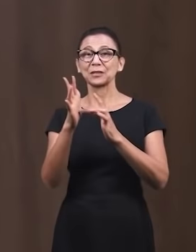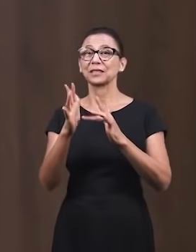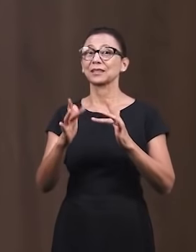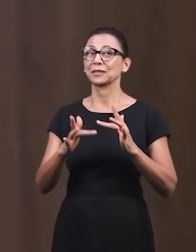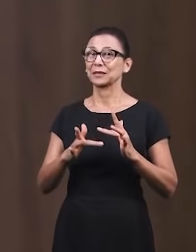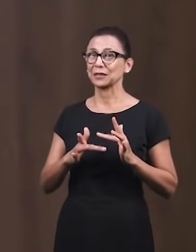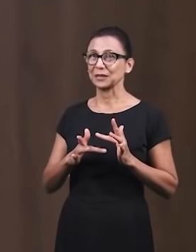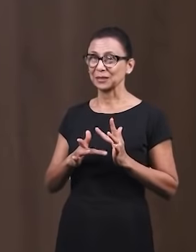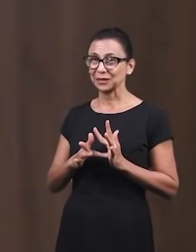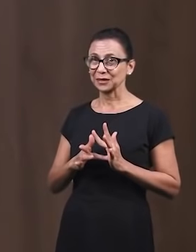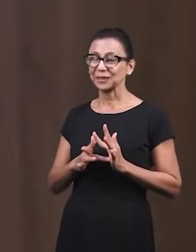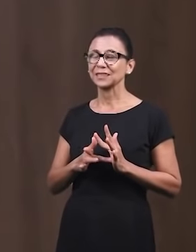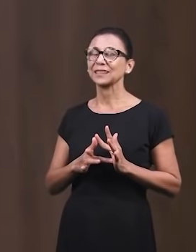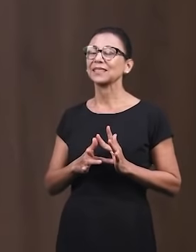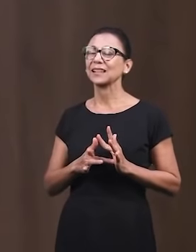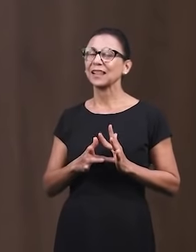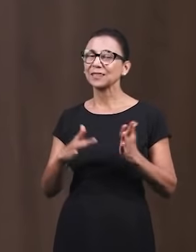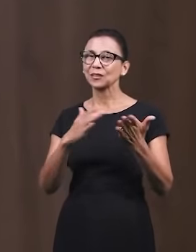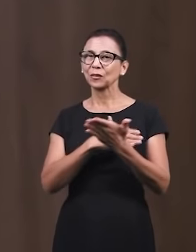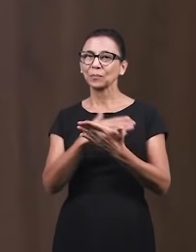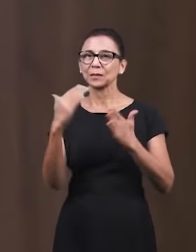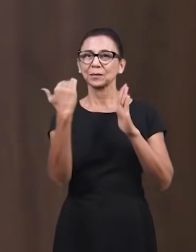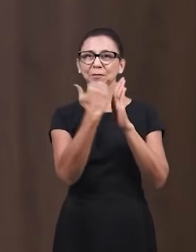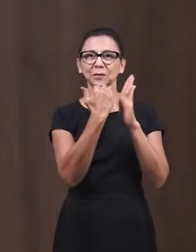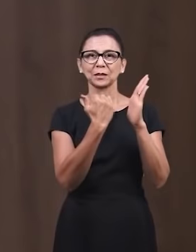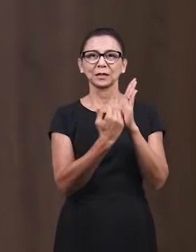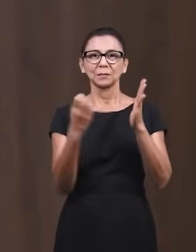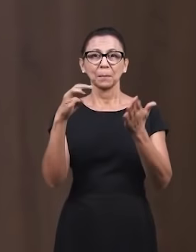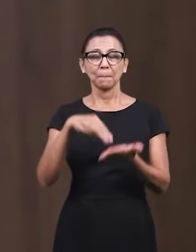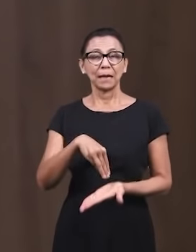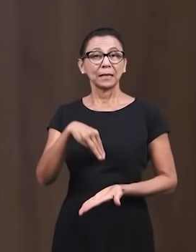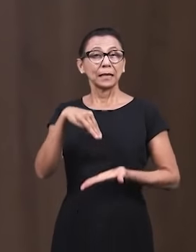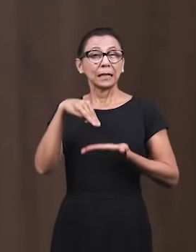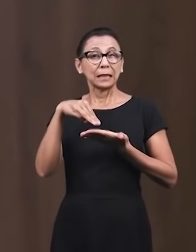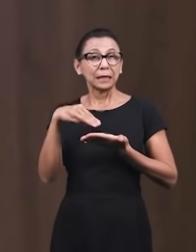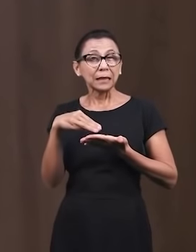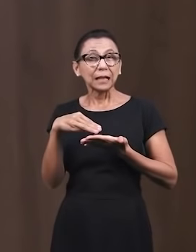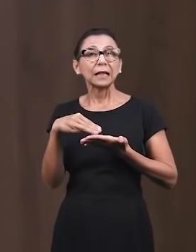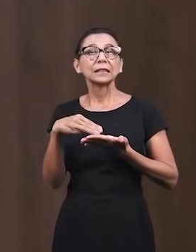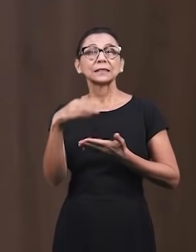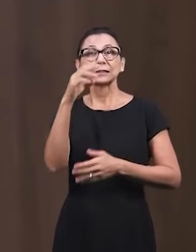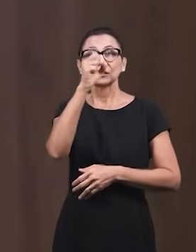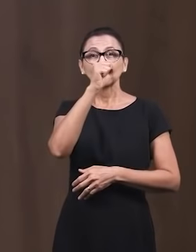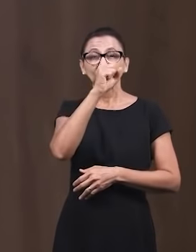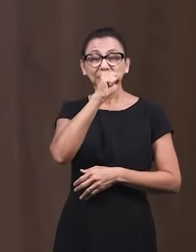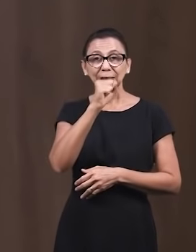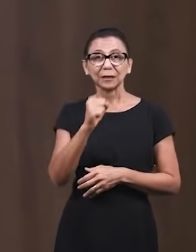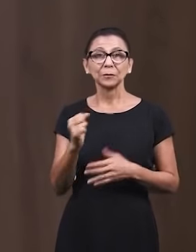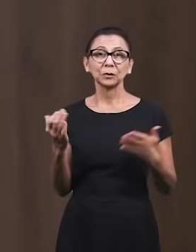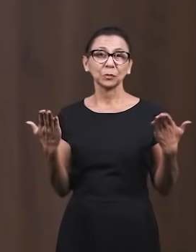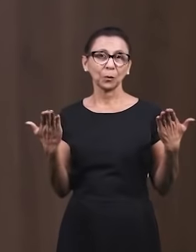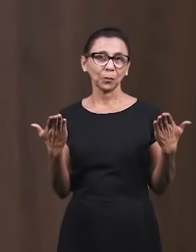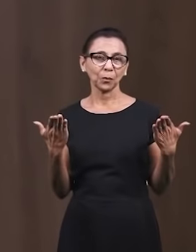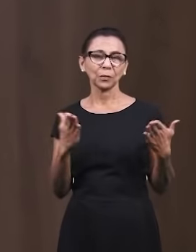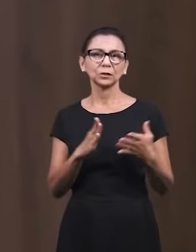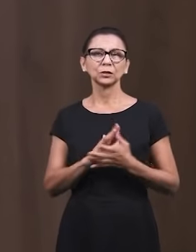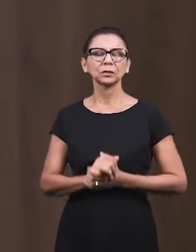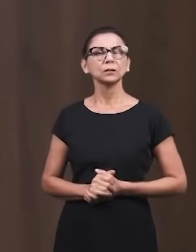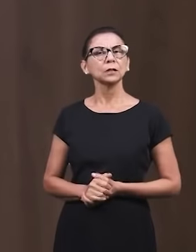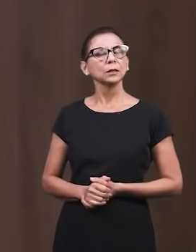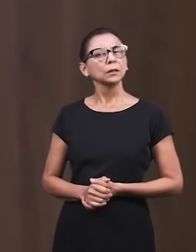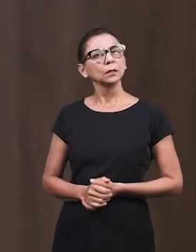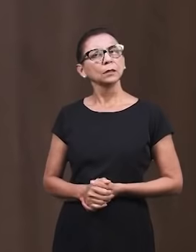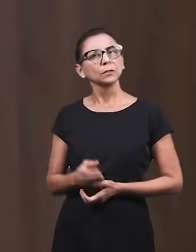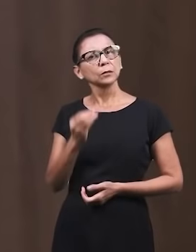paz do Senhor Jesus, estamos começando a programação da Igreja Cristã Maranata, iniciozinho da tarde do sábado, e você tem